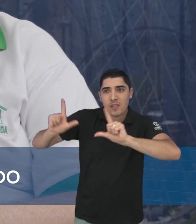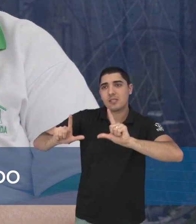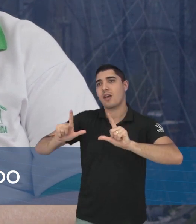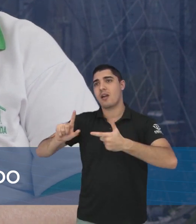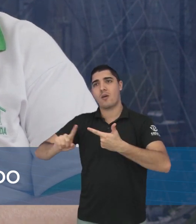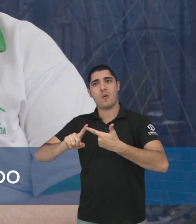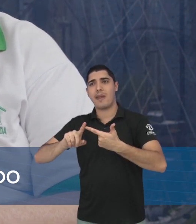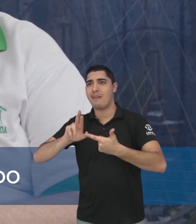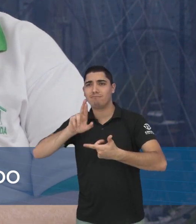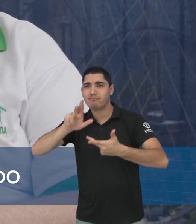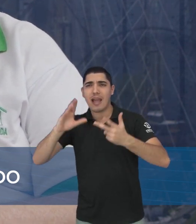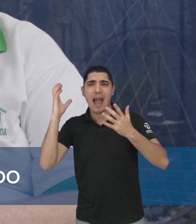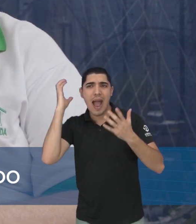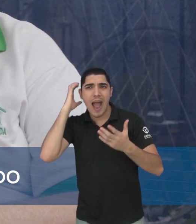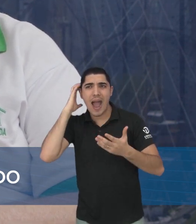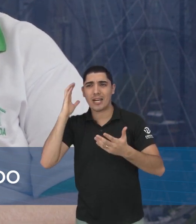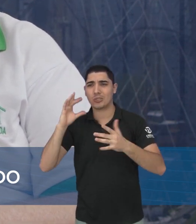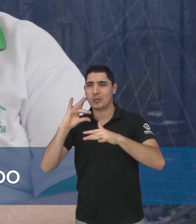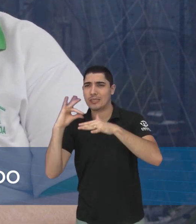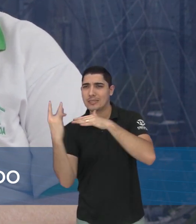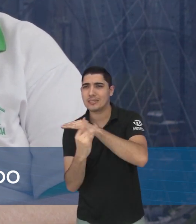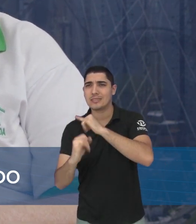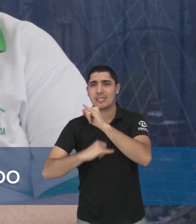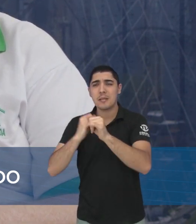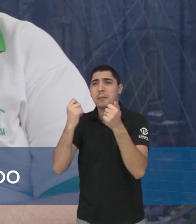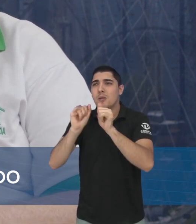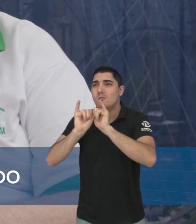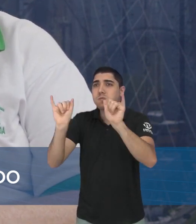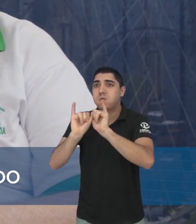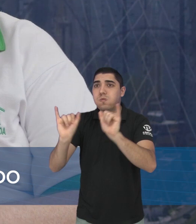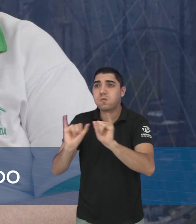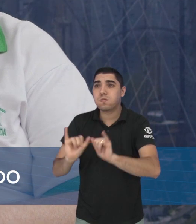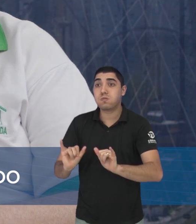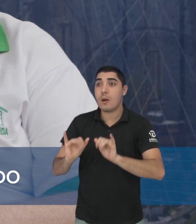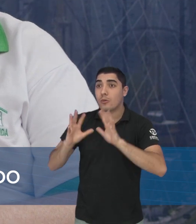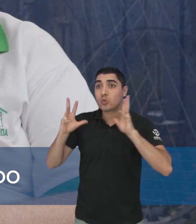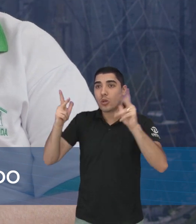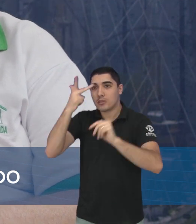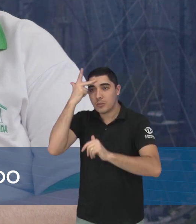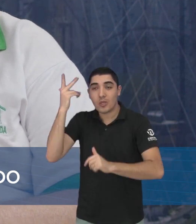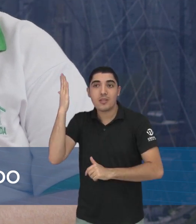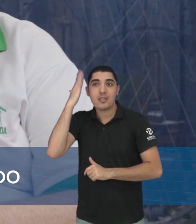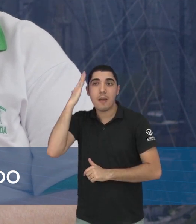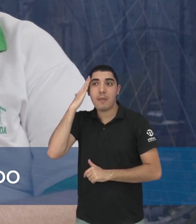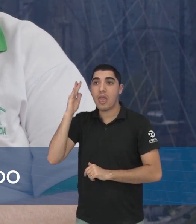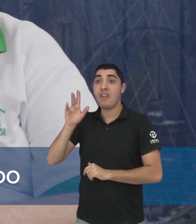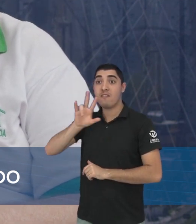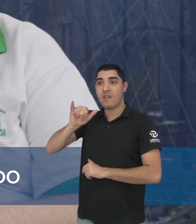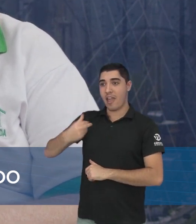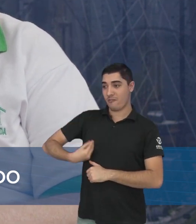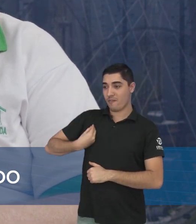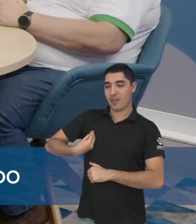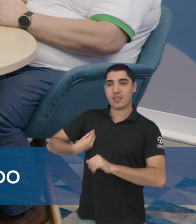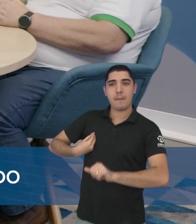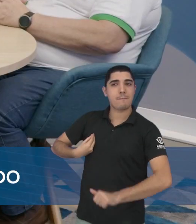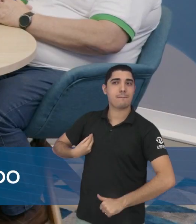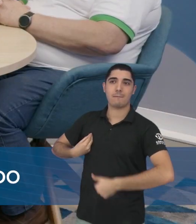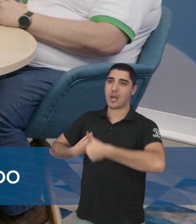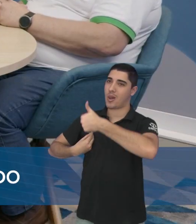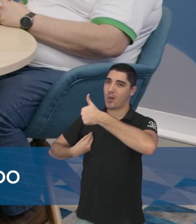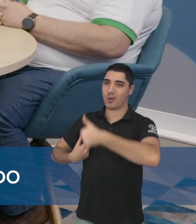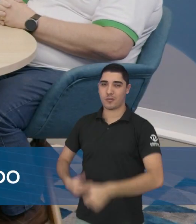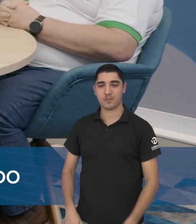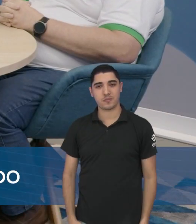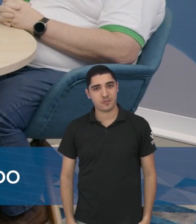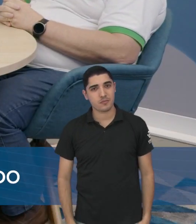isso, mostrar o bem que tudo isso faz, entendeu? Os benefícios para a vida da pessoa. E eu acho que as